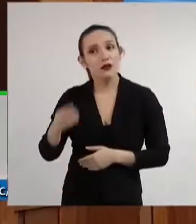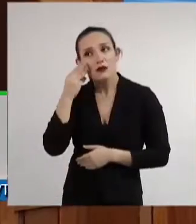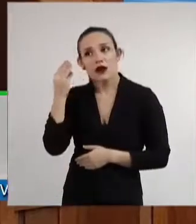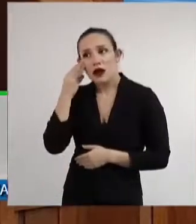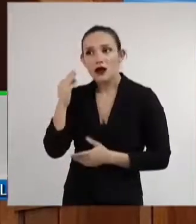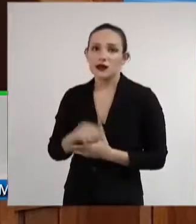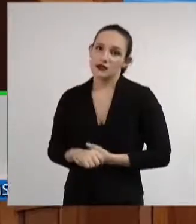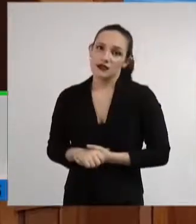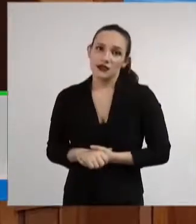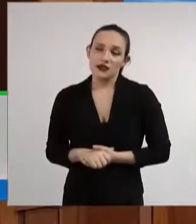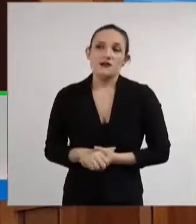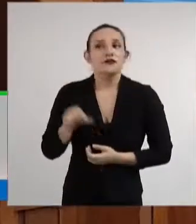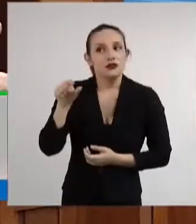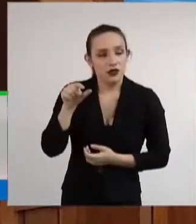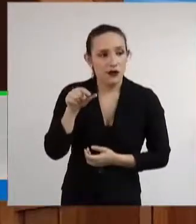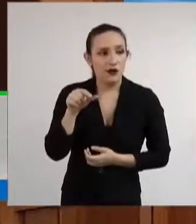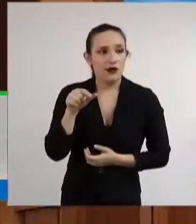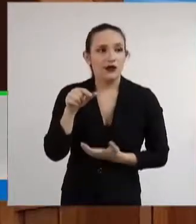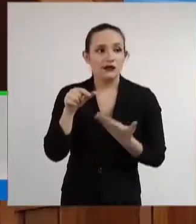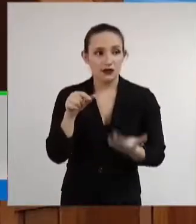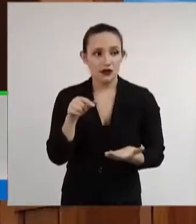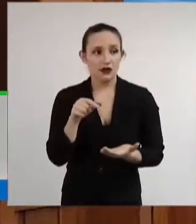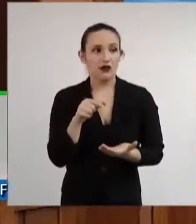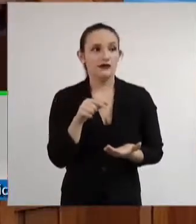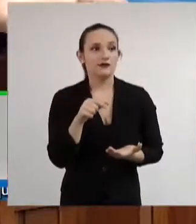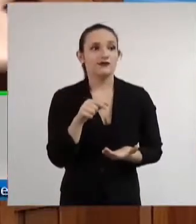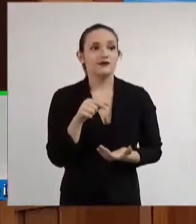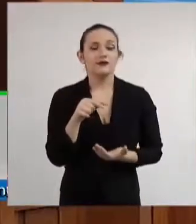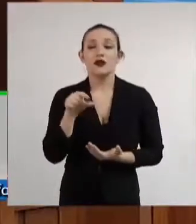nada melhor do que falando de um assunto